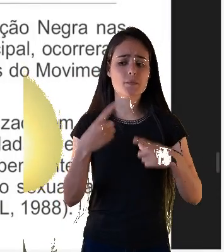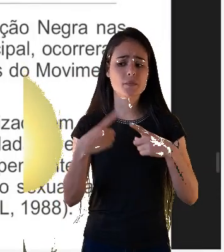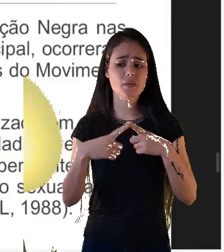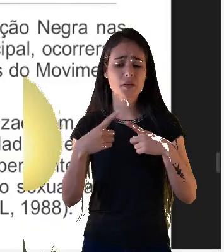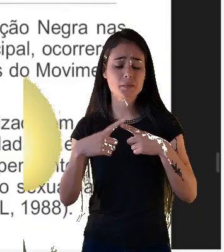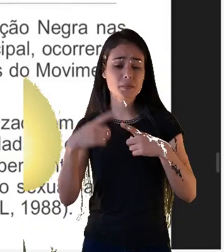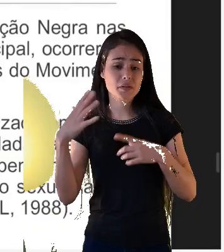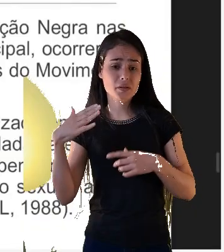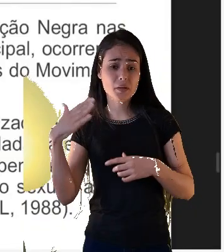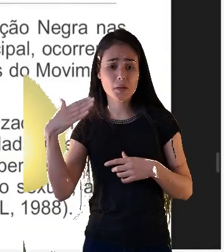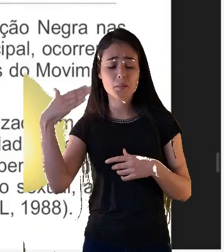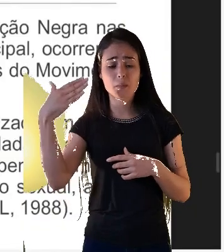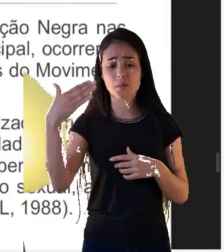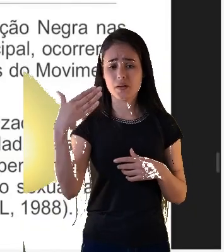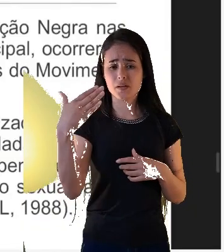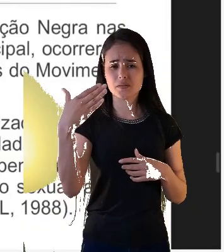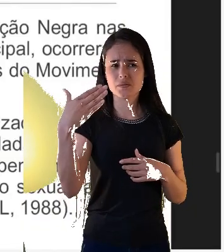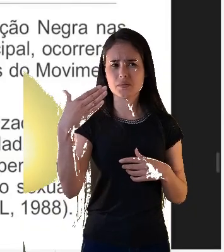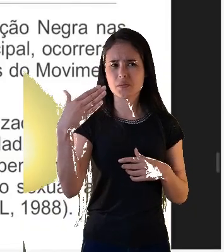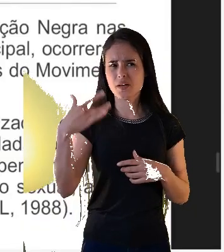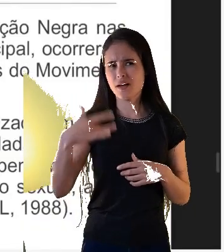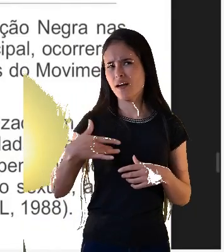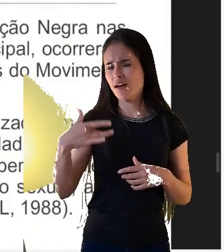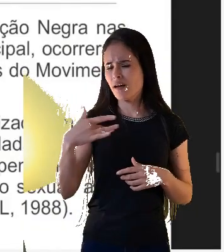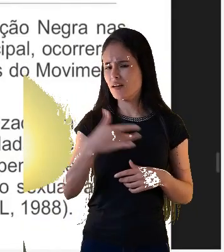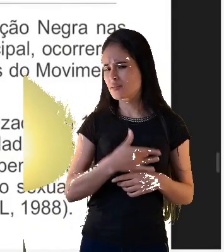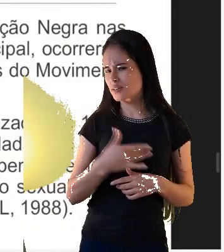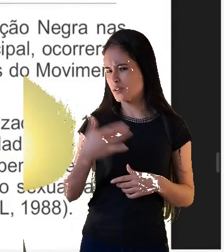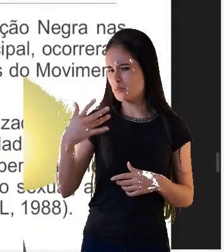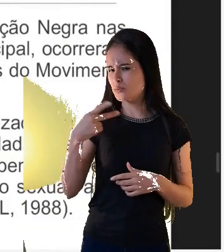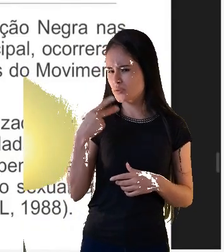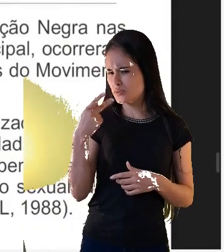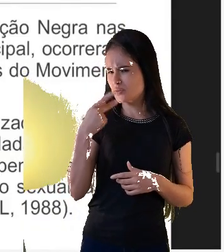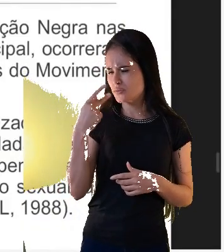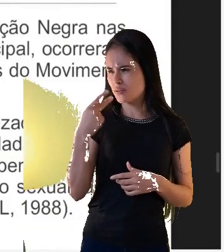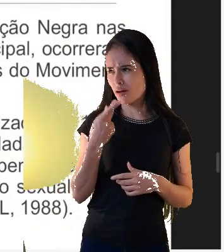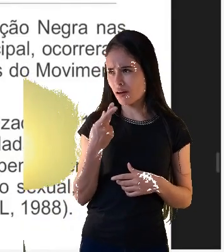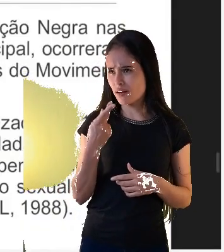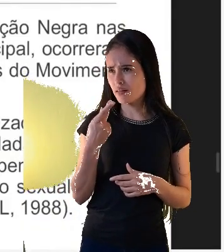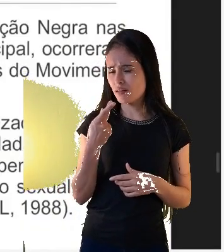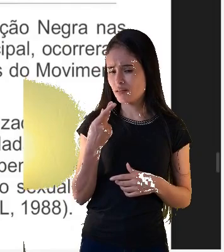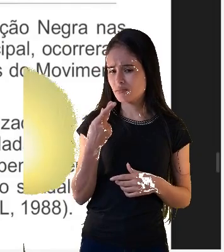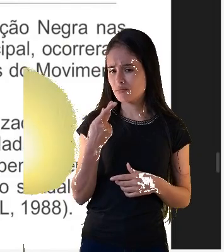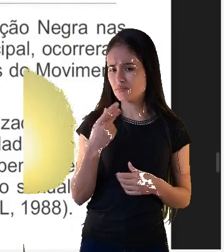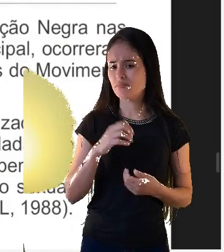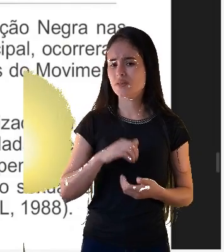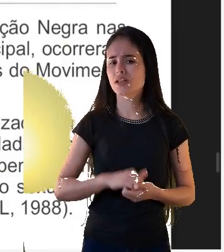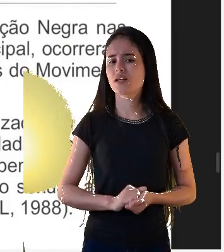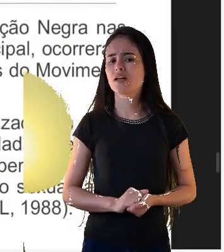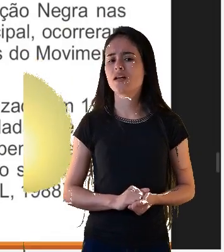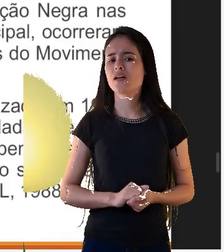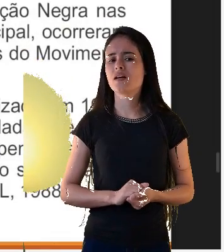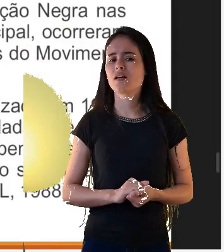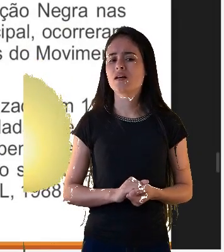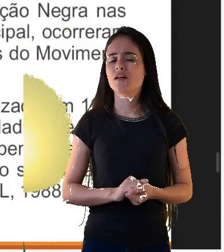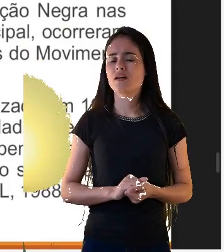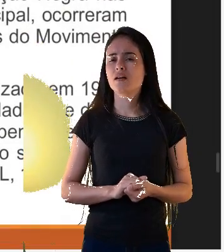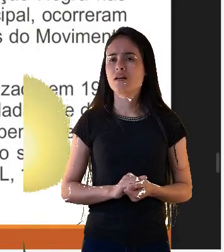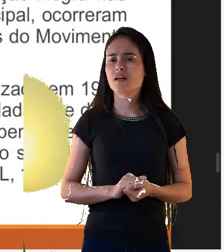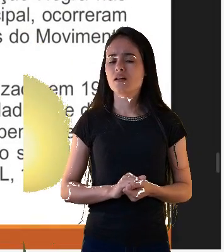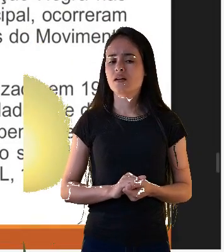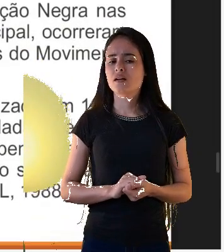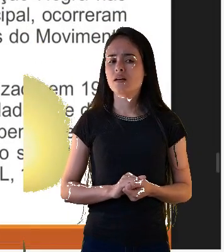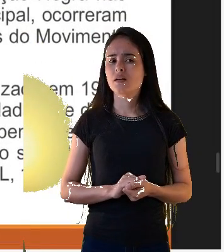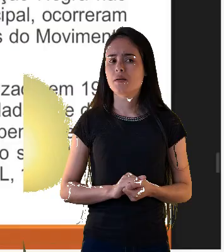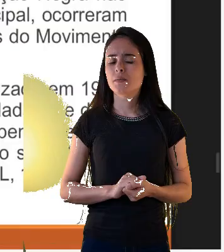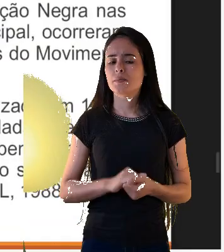da minha tia explicando, né? Porque quando a gente fala de saúde da população negra, né? Até o Tiago vai